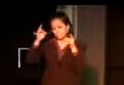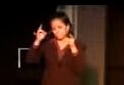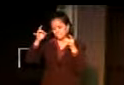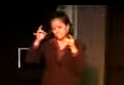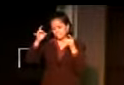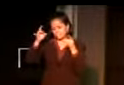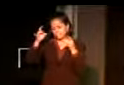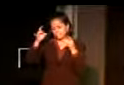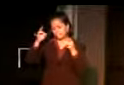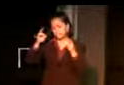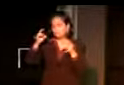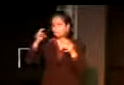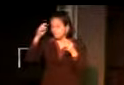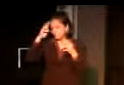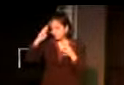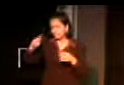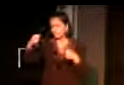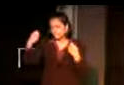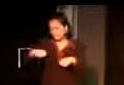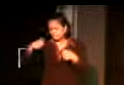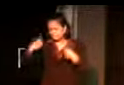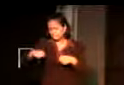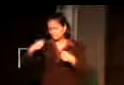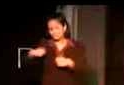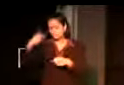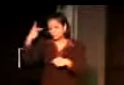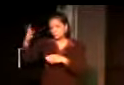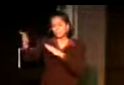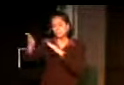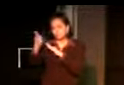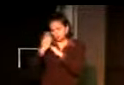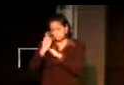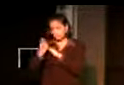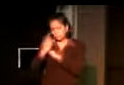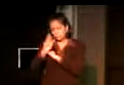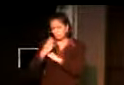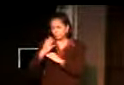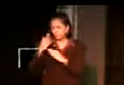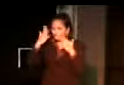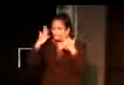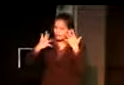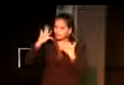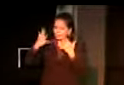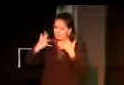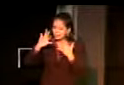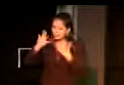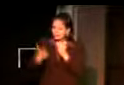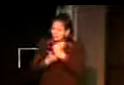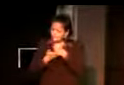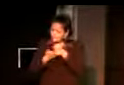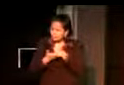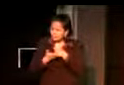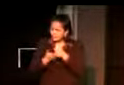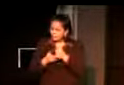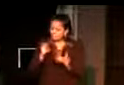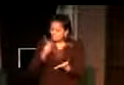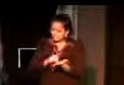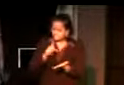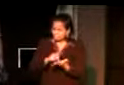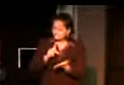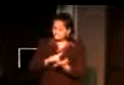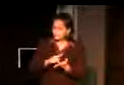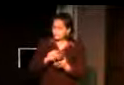se o senhor não nos ajudar não levar uma reflexão na base da nossa verdade da